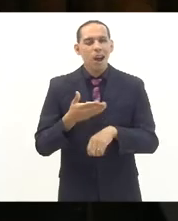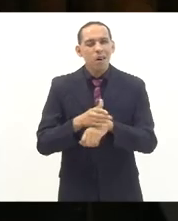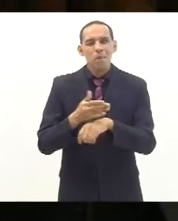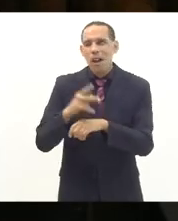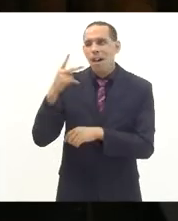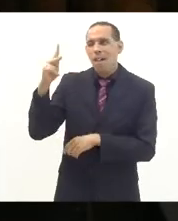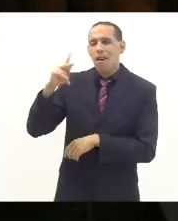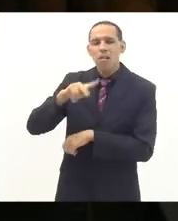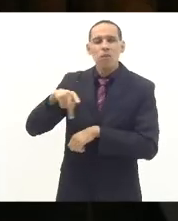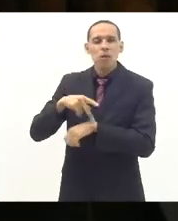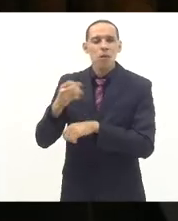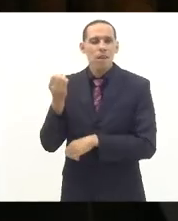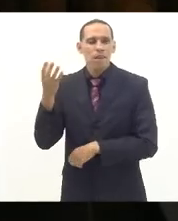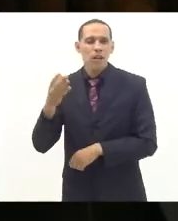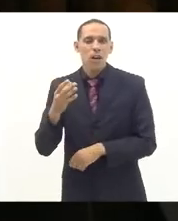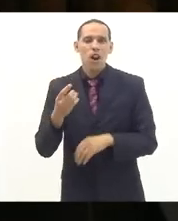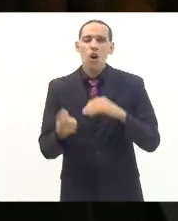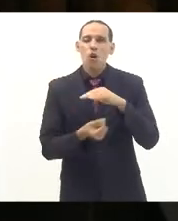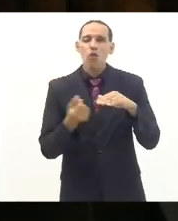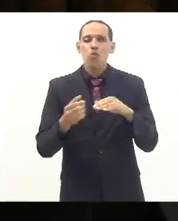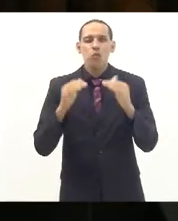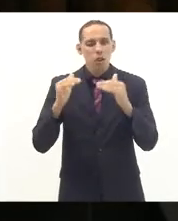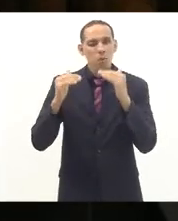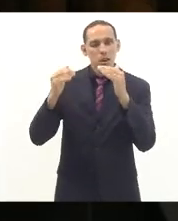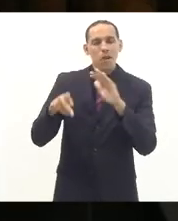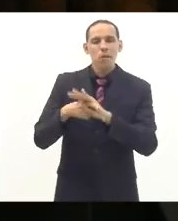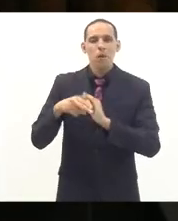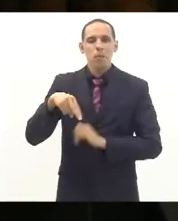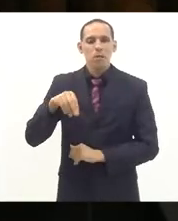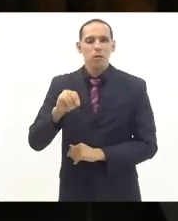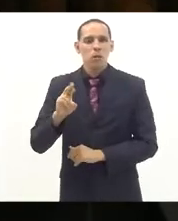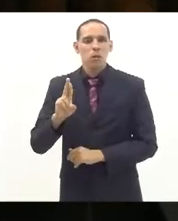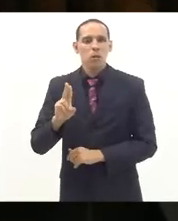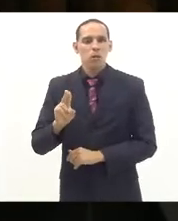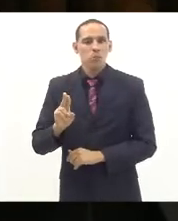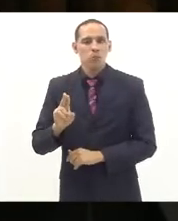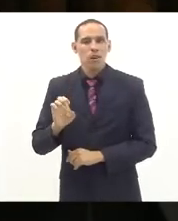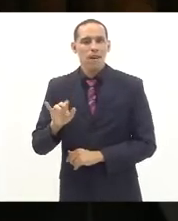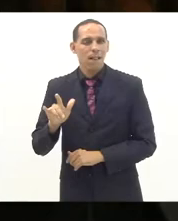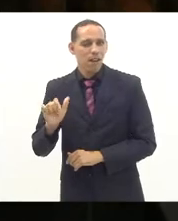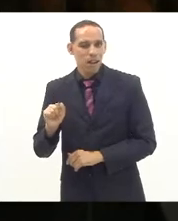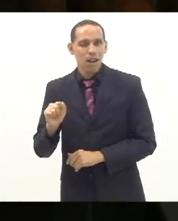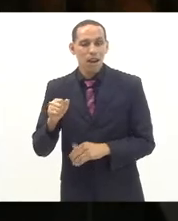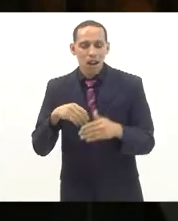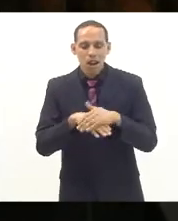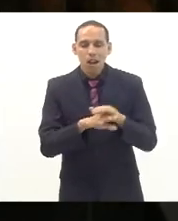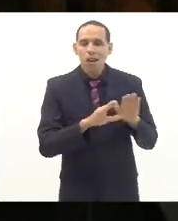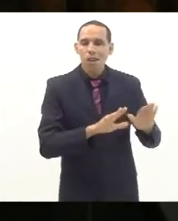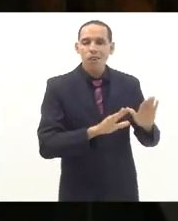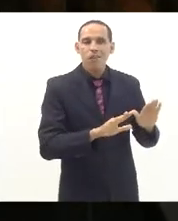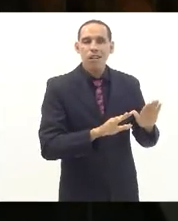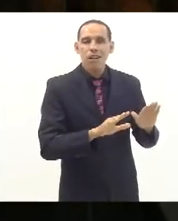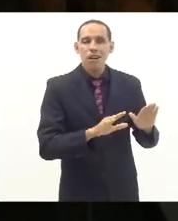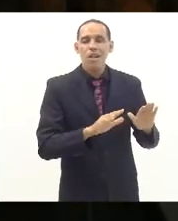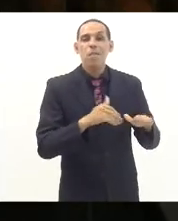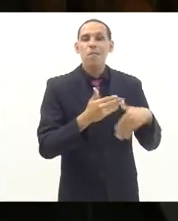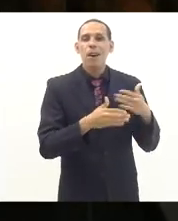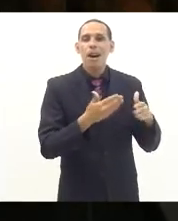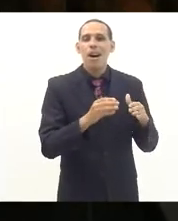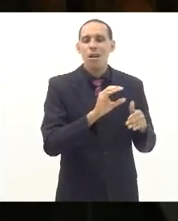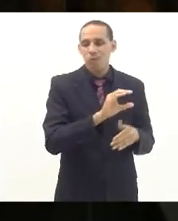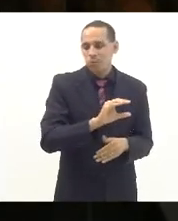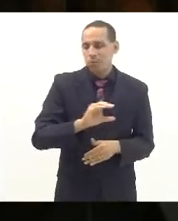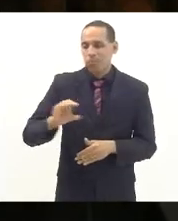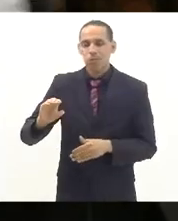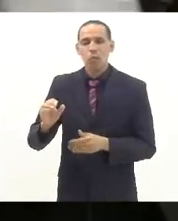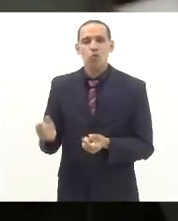internacionais como o fundo soberano da Noruega e outros países conseguiram guardar uma parte para que a gente consiga colocar isso de